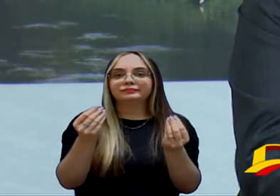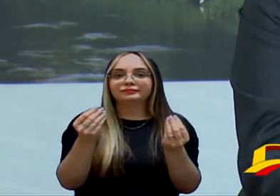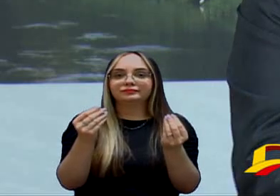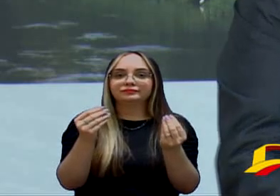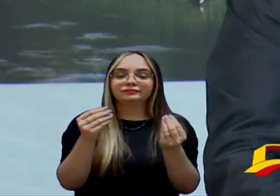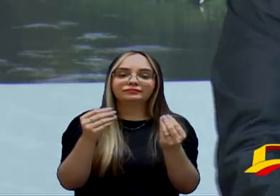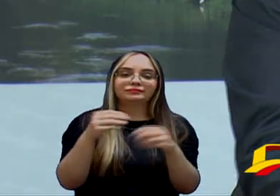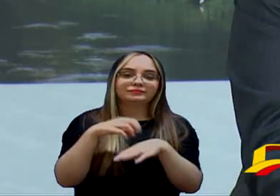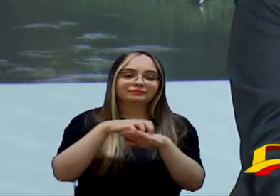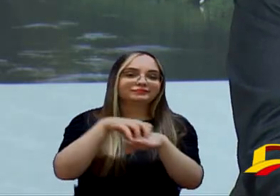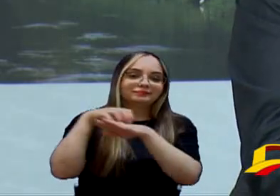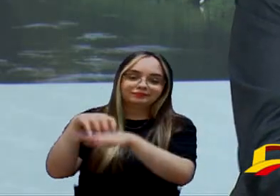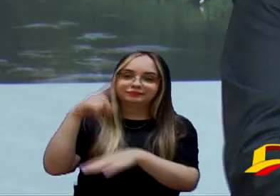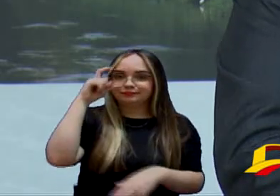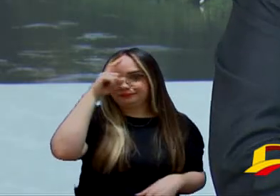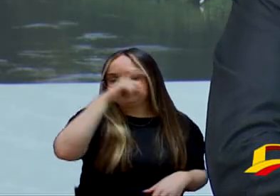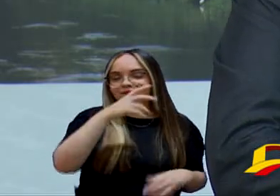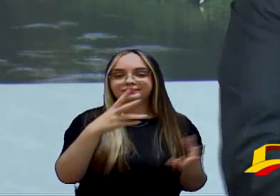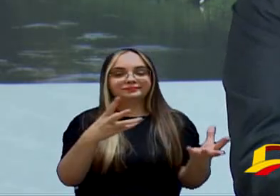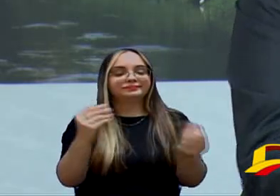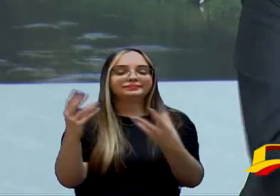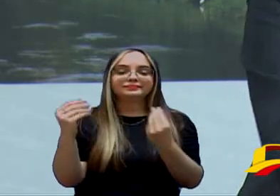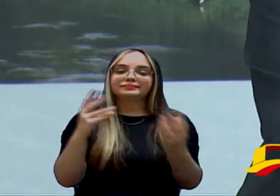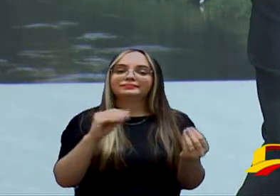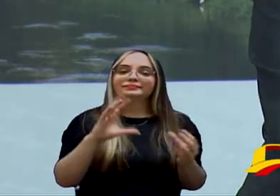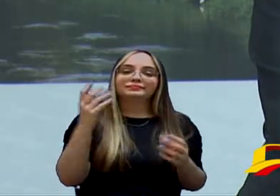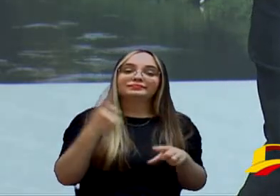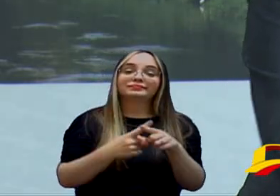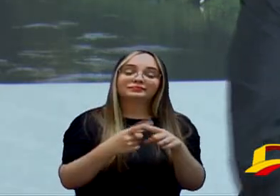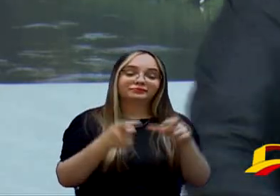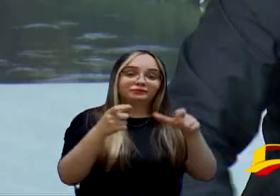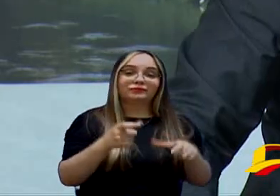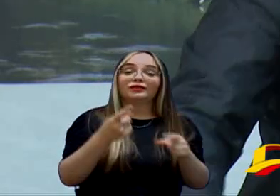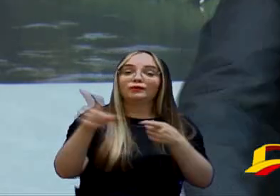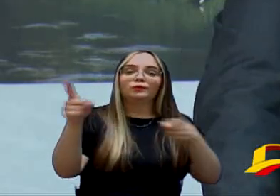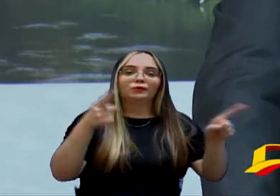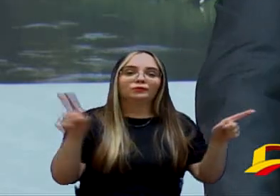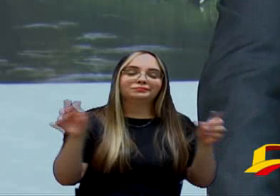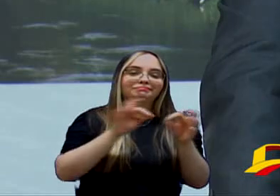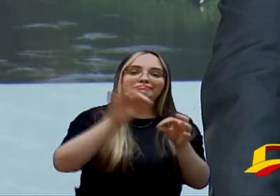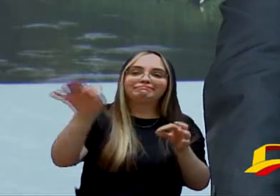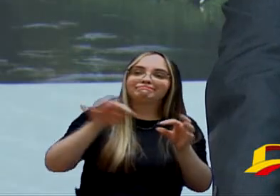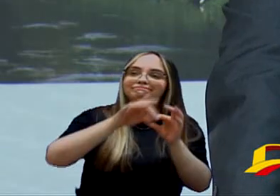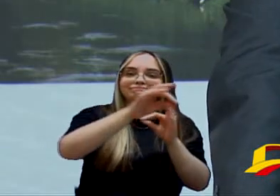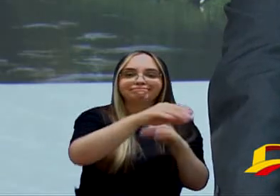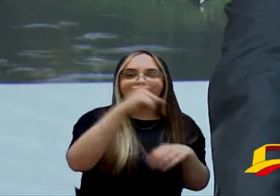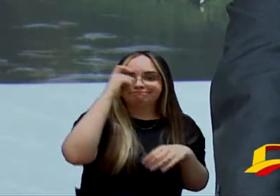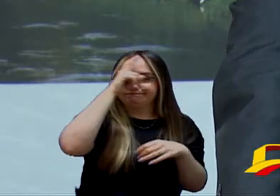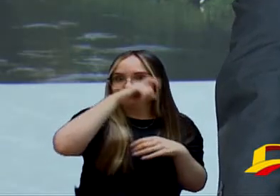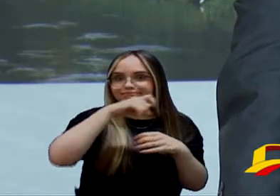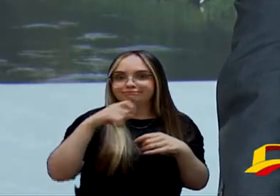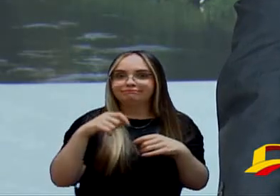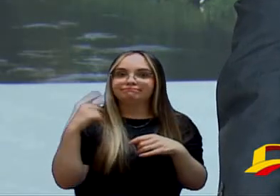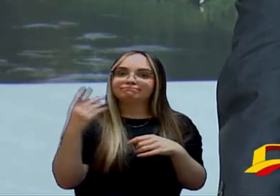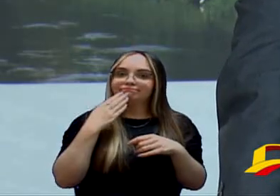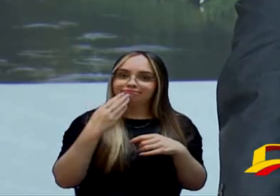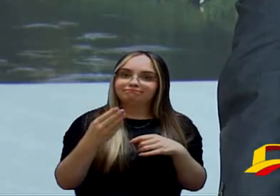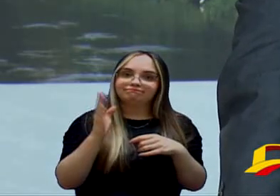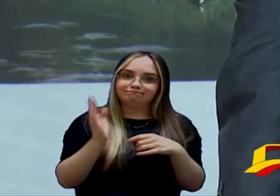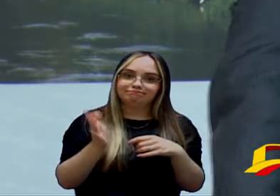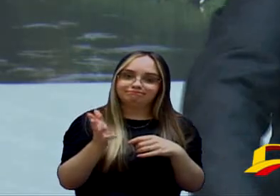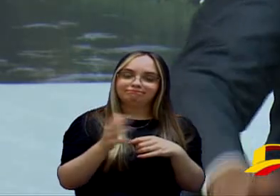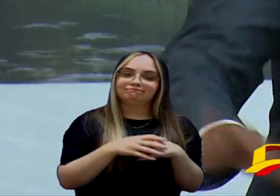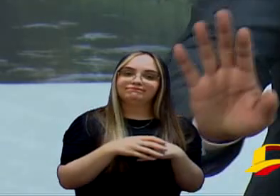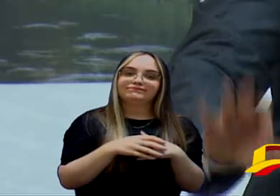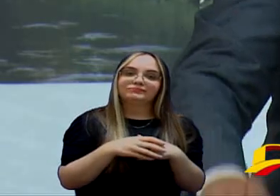duas localizações são pontos extremos um do outro então foi o carro solicitado pela Unidade e foi eh